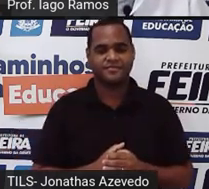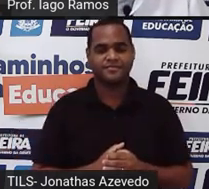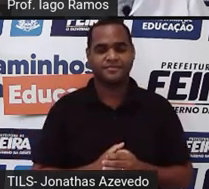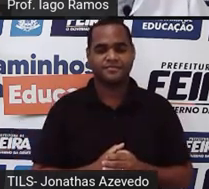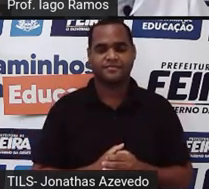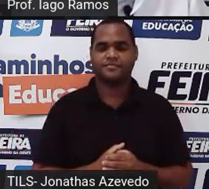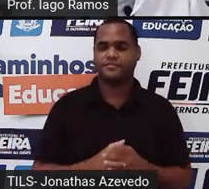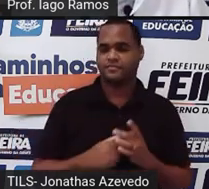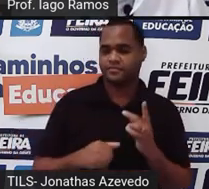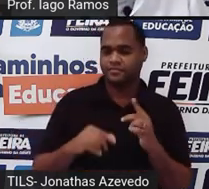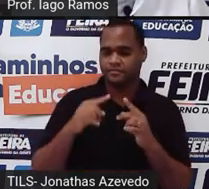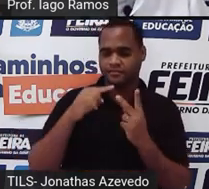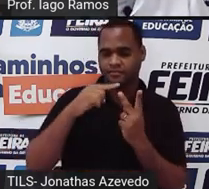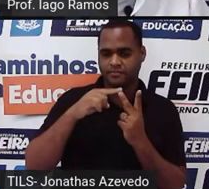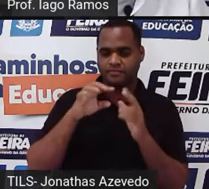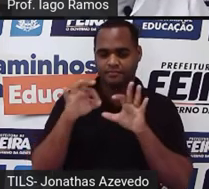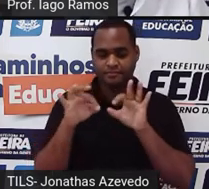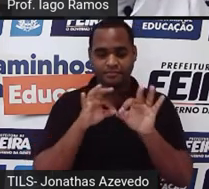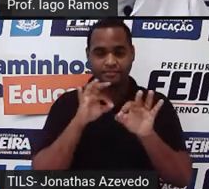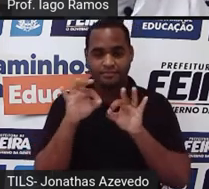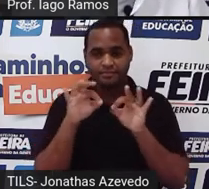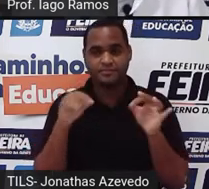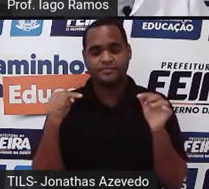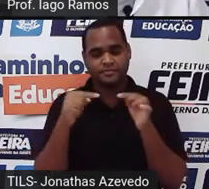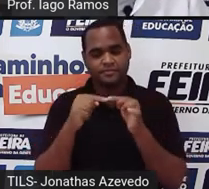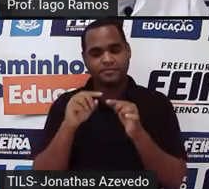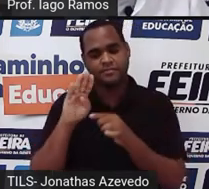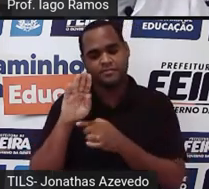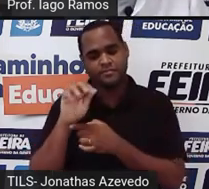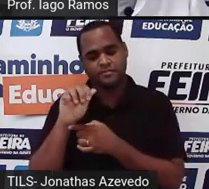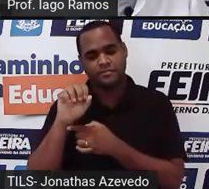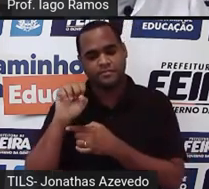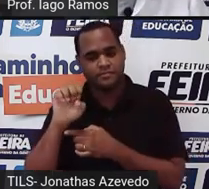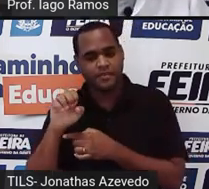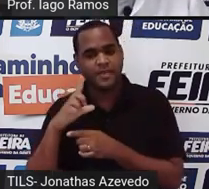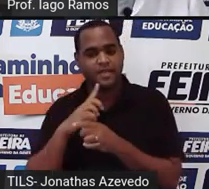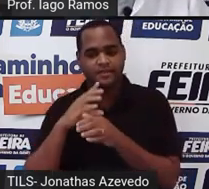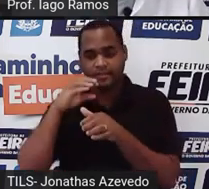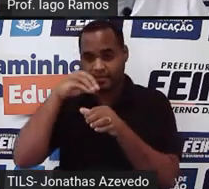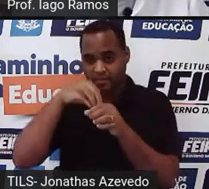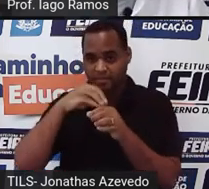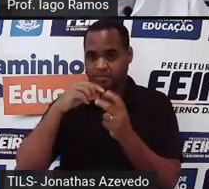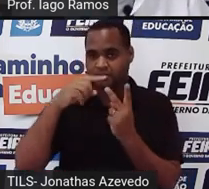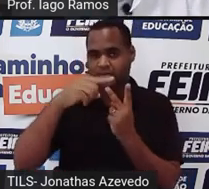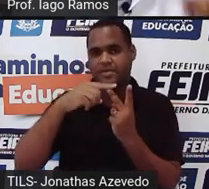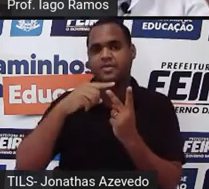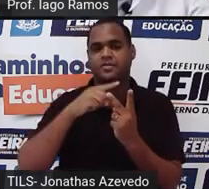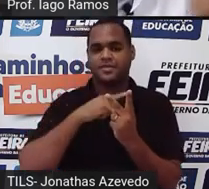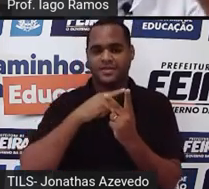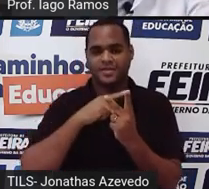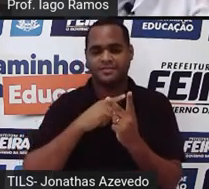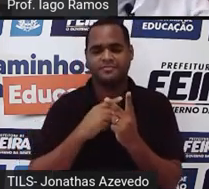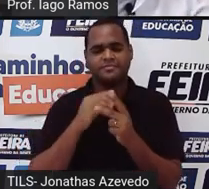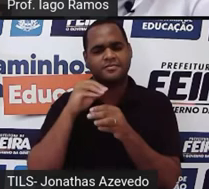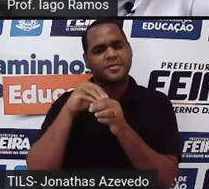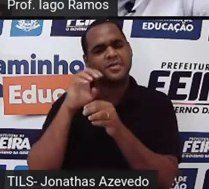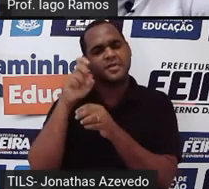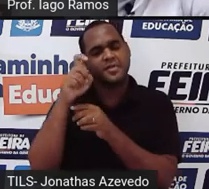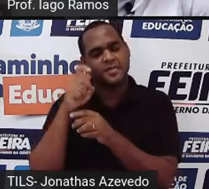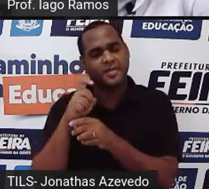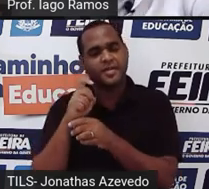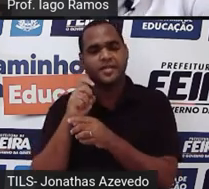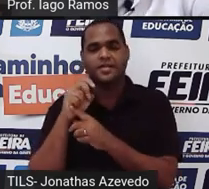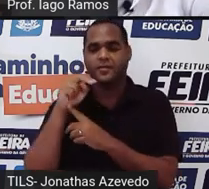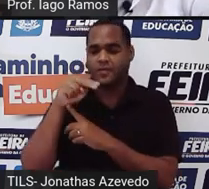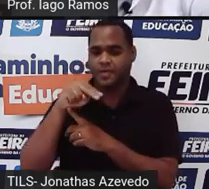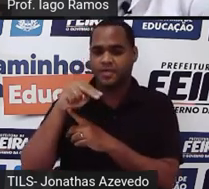E essa raiz, ela é montada assim, ó. A base é o número que vai ficar dentro da raiz. No expoente, o